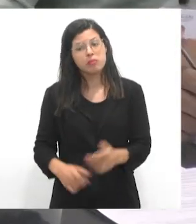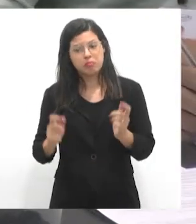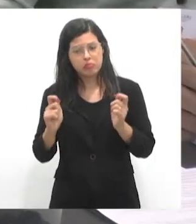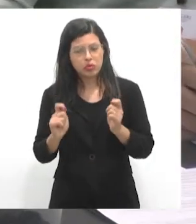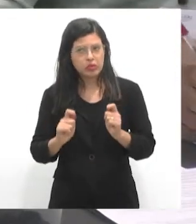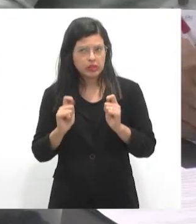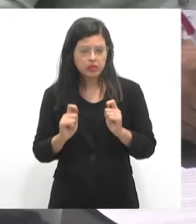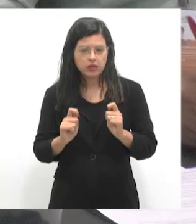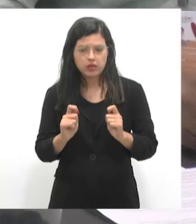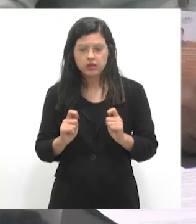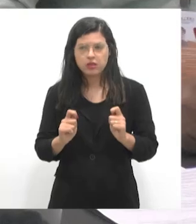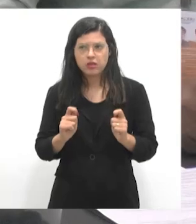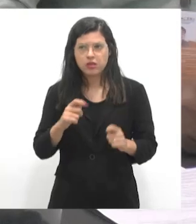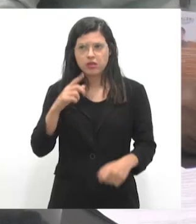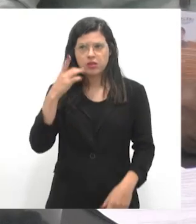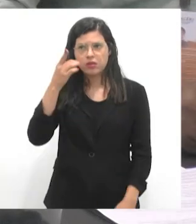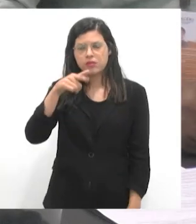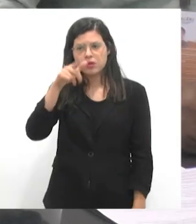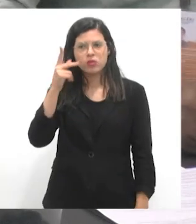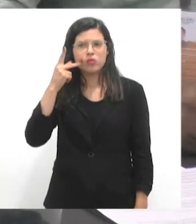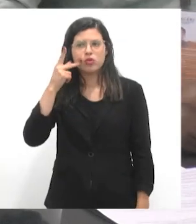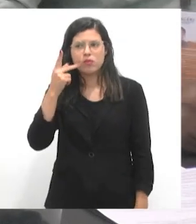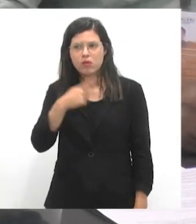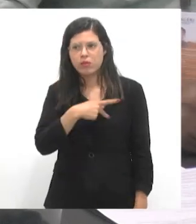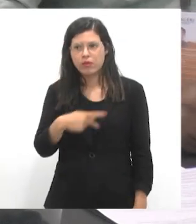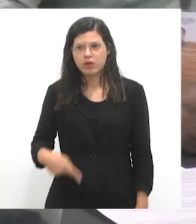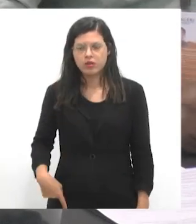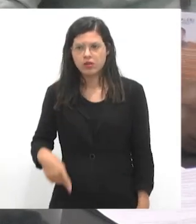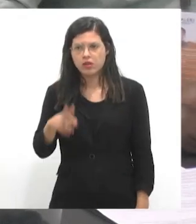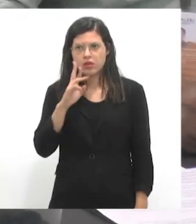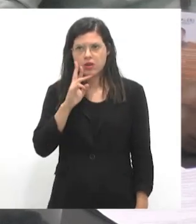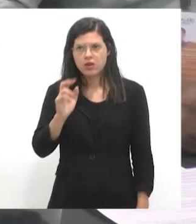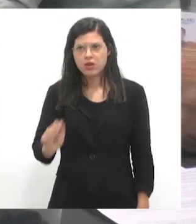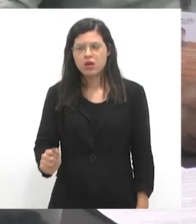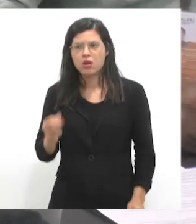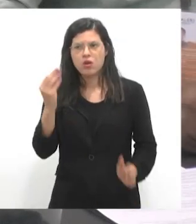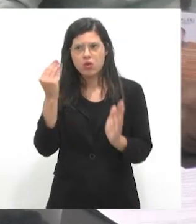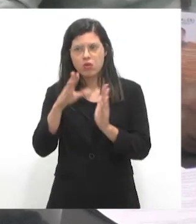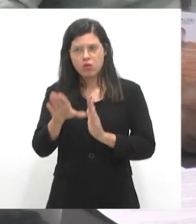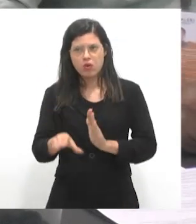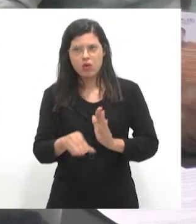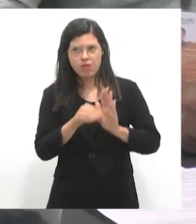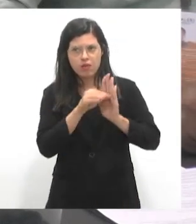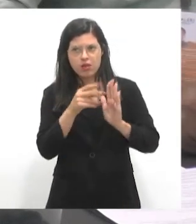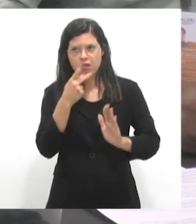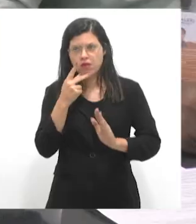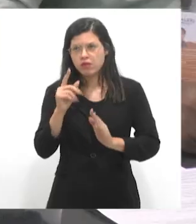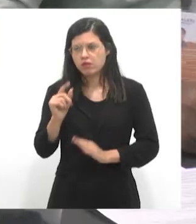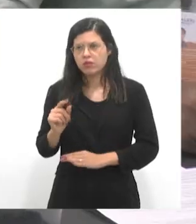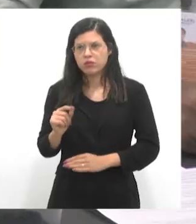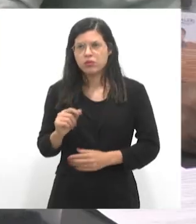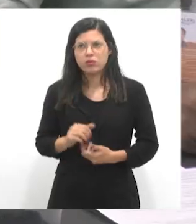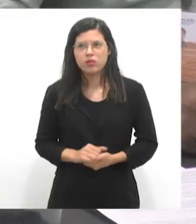Luiz Paulo e presidente Amorim, colocar uma emenda dizendo o seguinte, porque a gente pode sim criar um critério